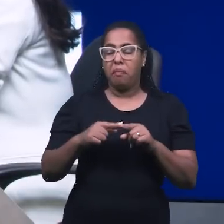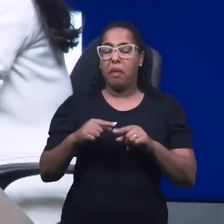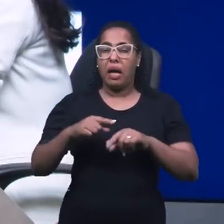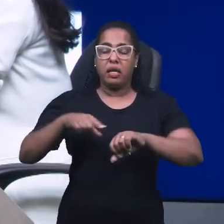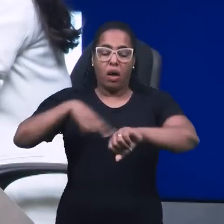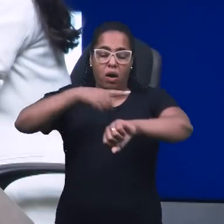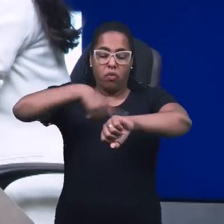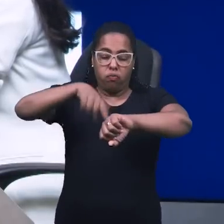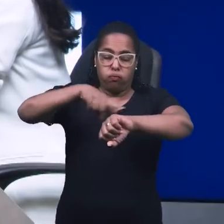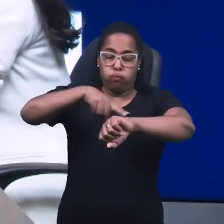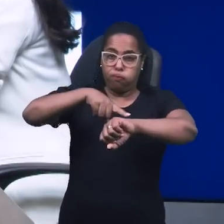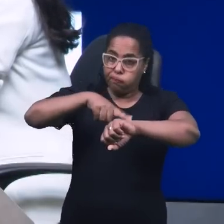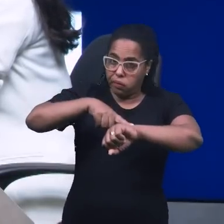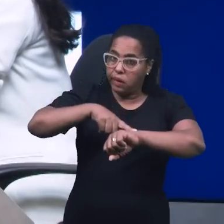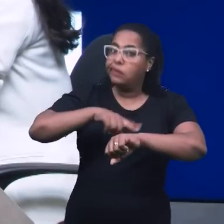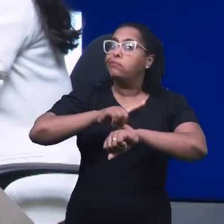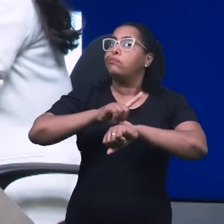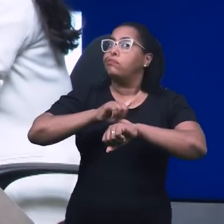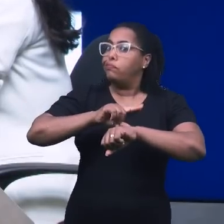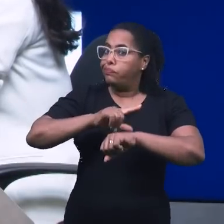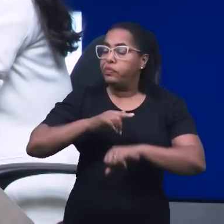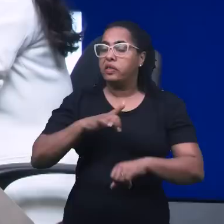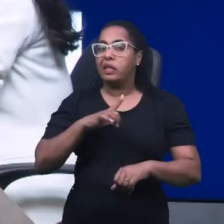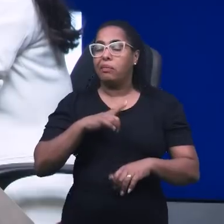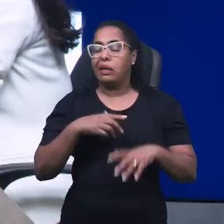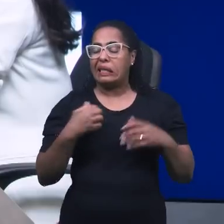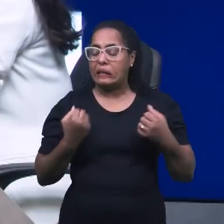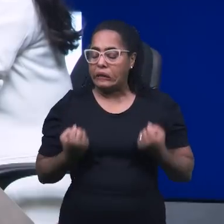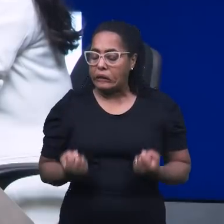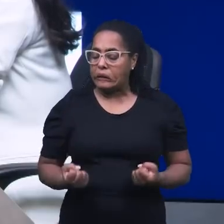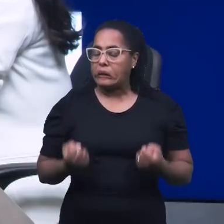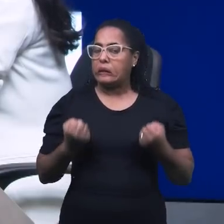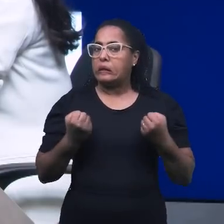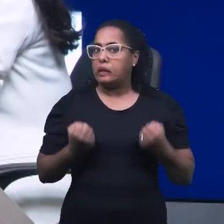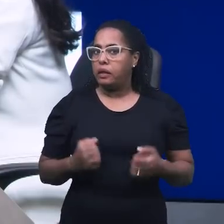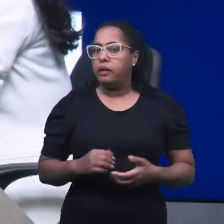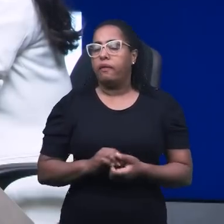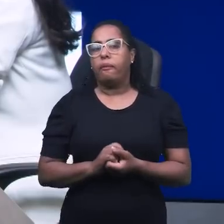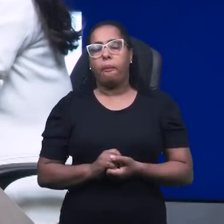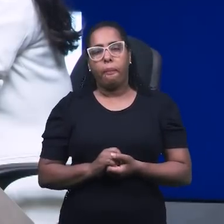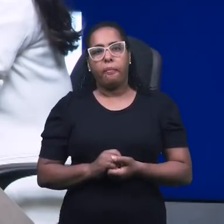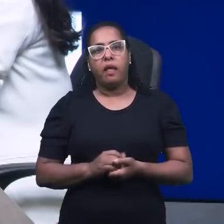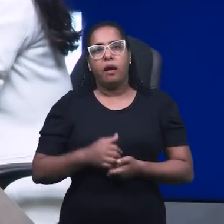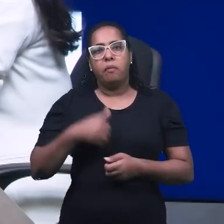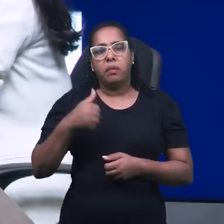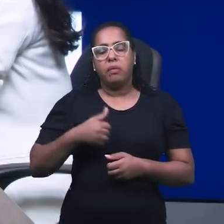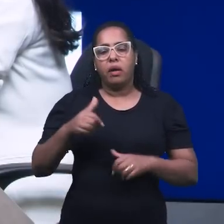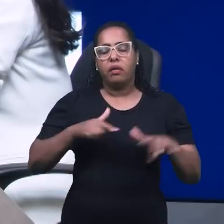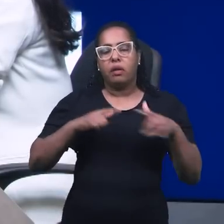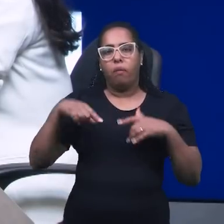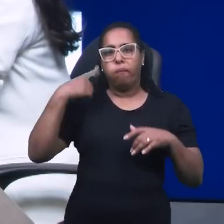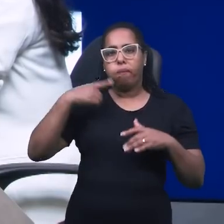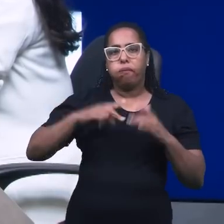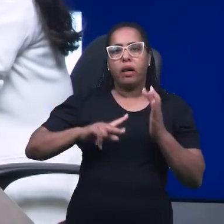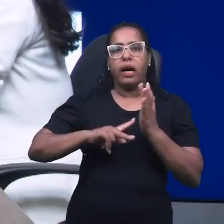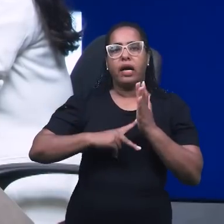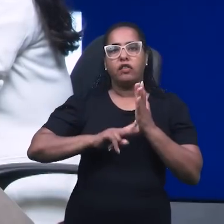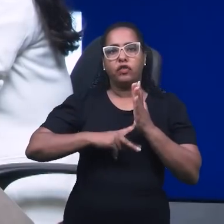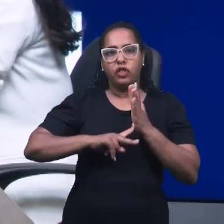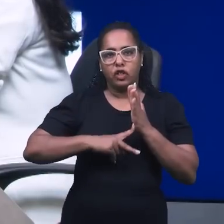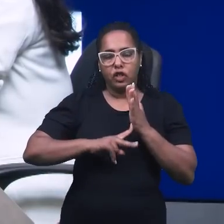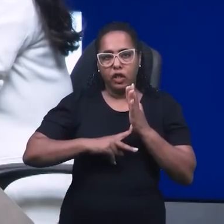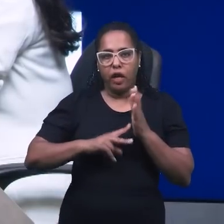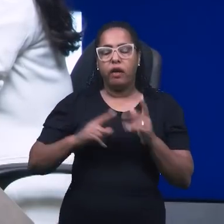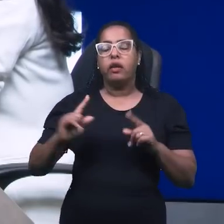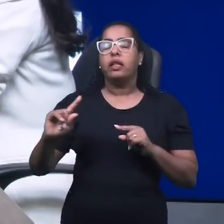extensa e um trabalho pesado também, né? E eu primeiro advoguei num sindicato e